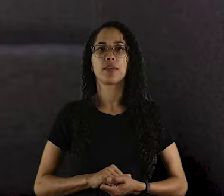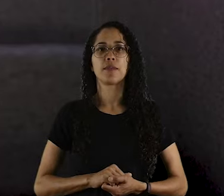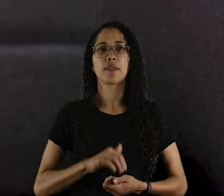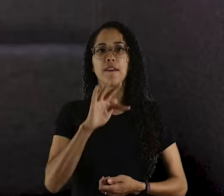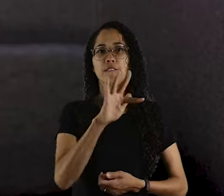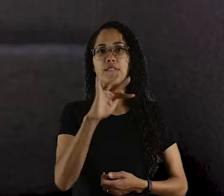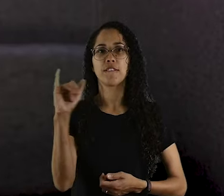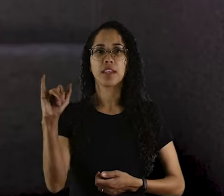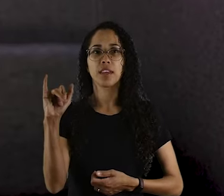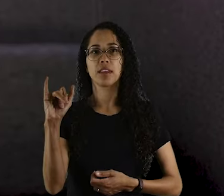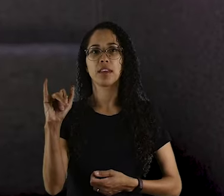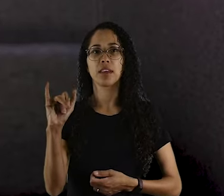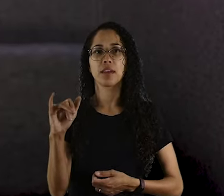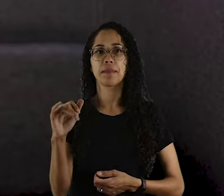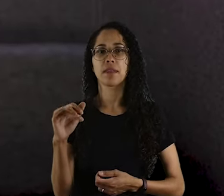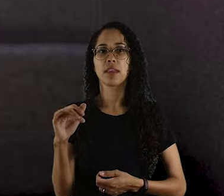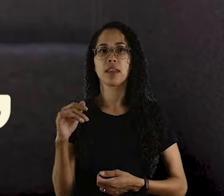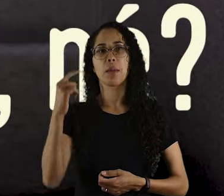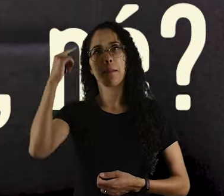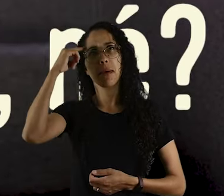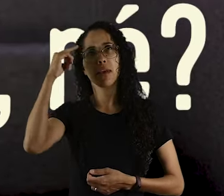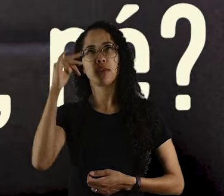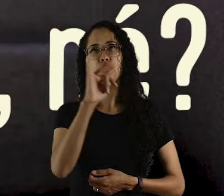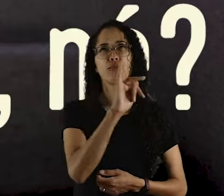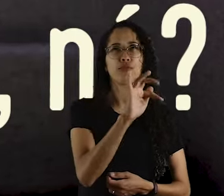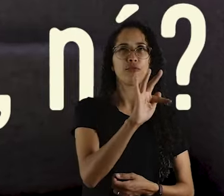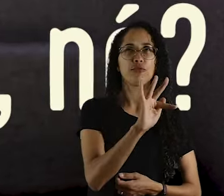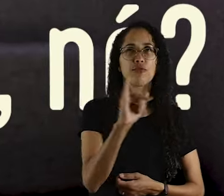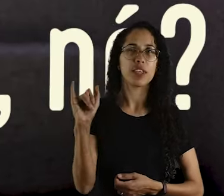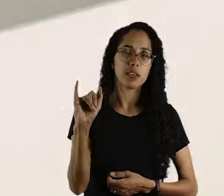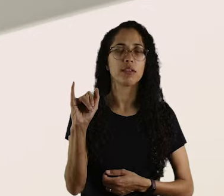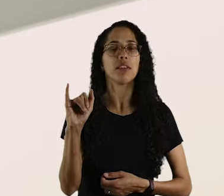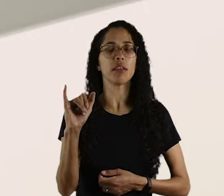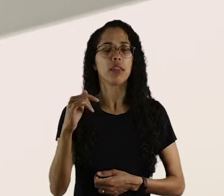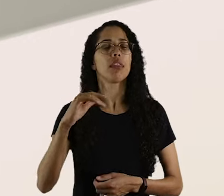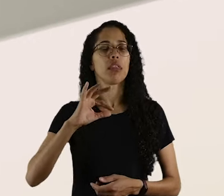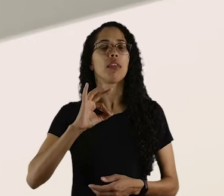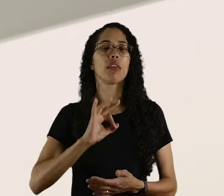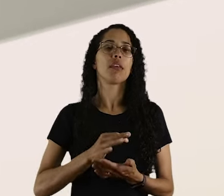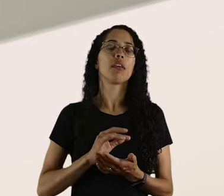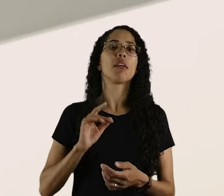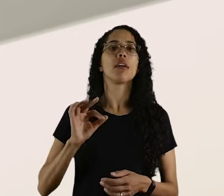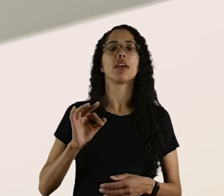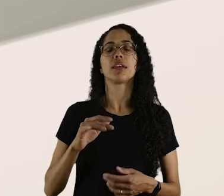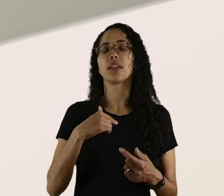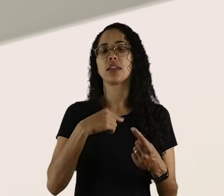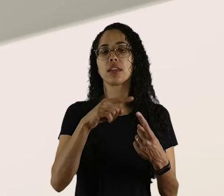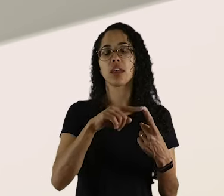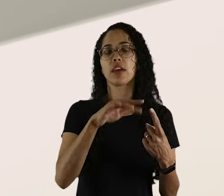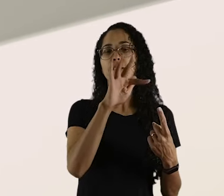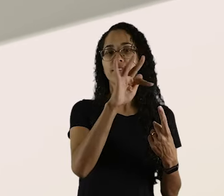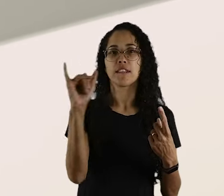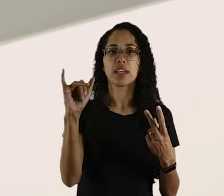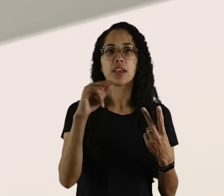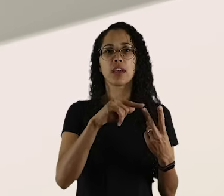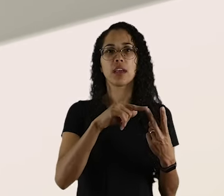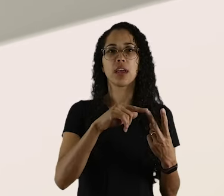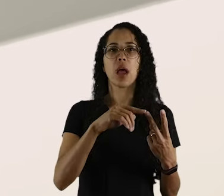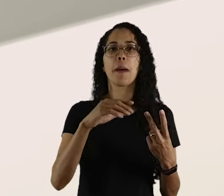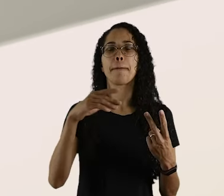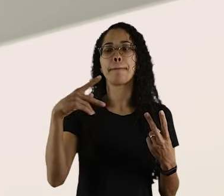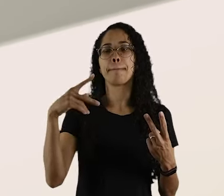Fundo de investimento. Fundo de investimento acho que é o fundo imobiliário. Eu tenho só fundo de investimento, arenda de poupança e